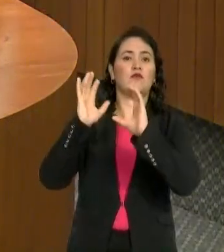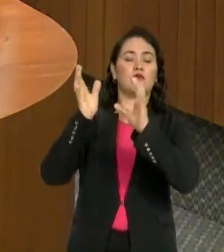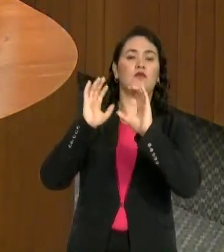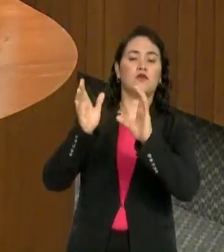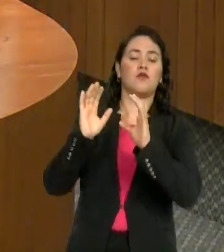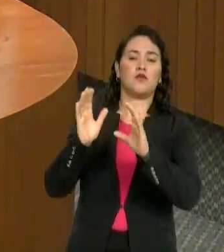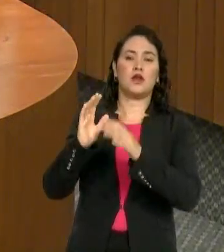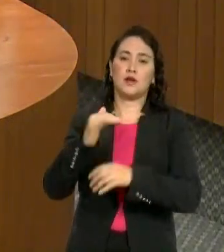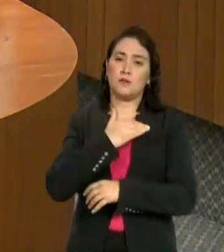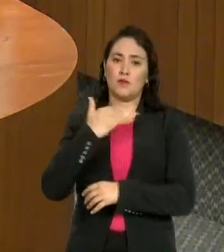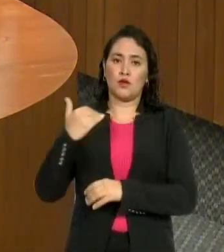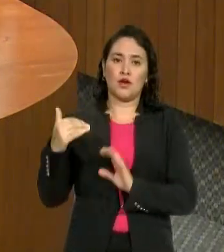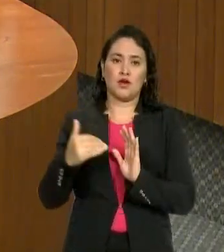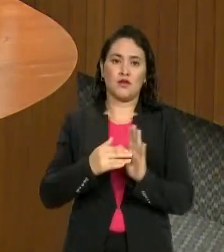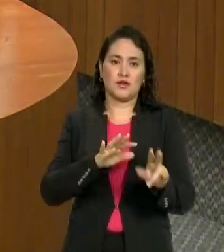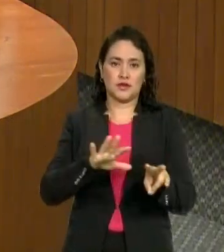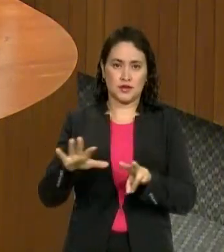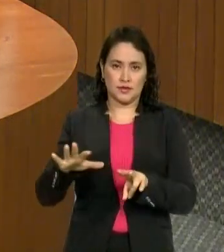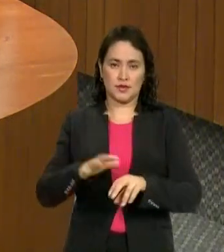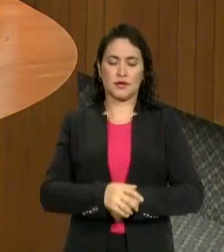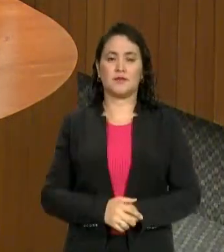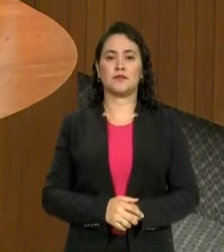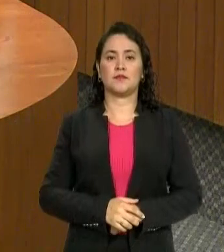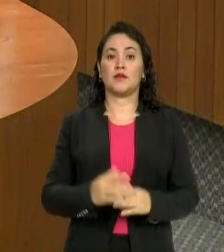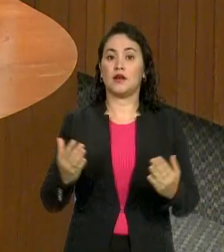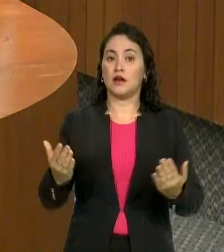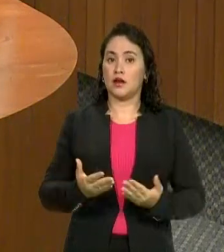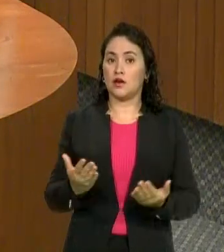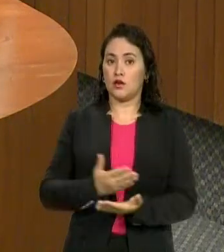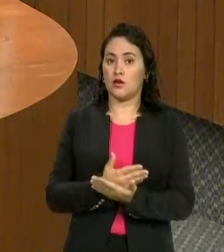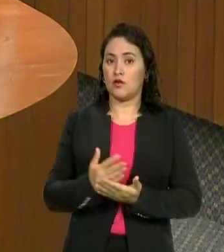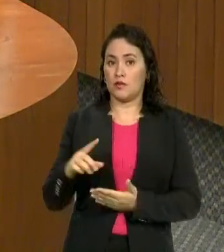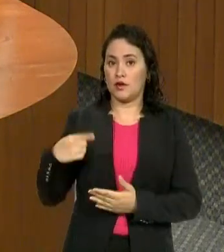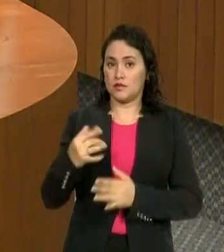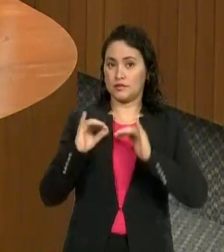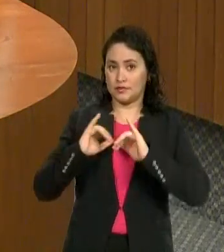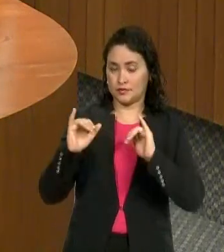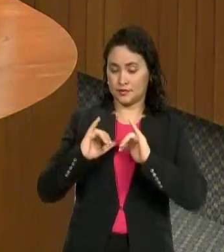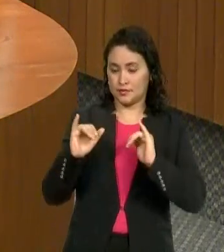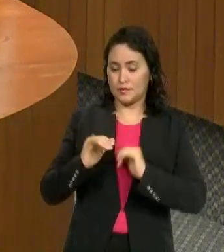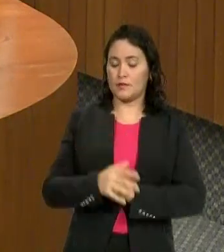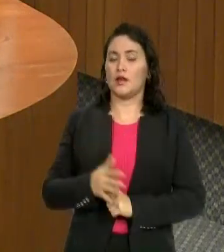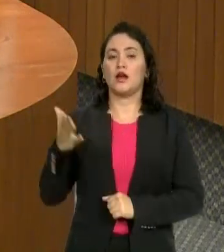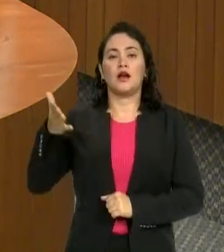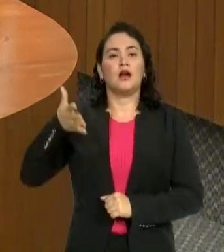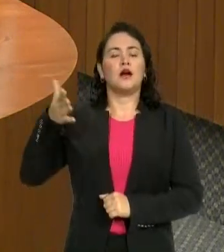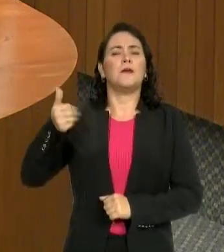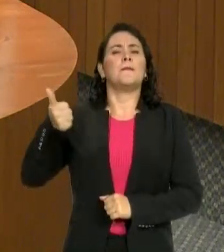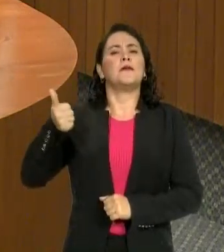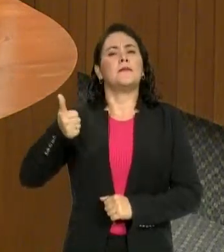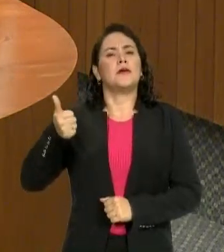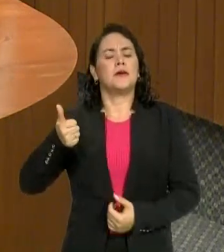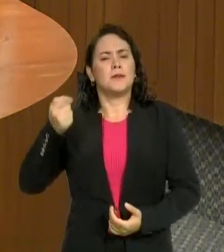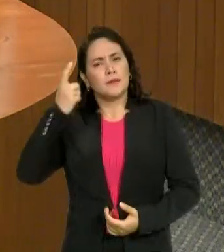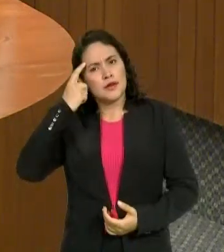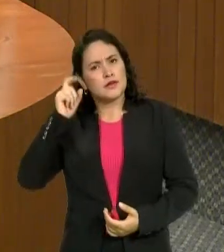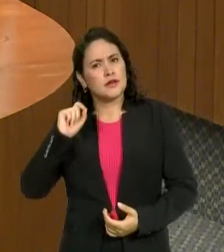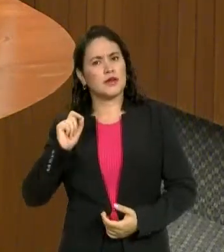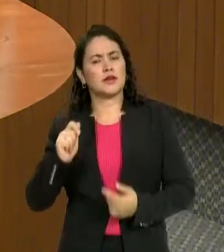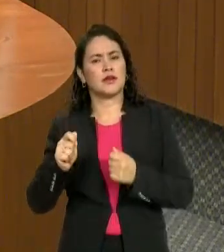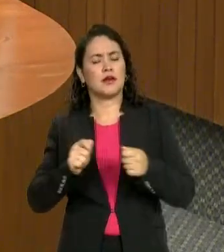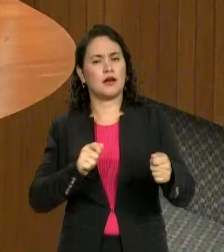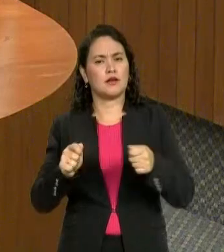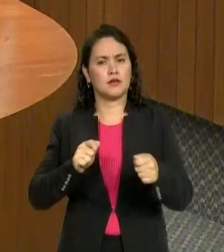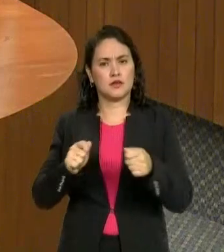E agora, iniciando o nosso pronunciamento, primeira coisa que a gente tem que pensar é que as ações que são